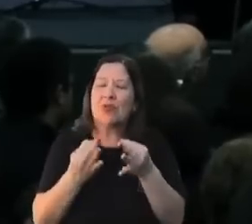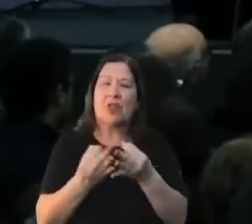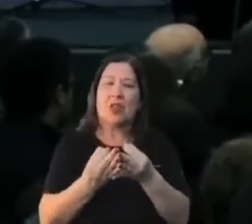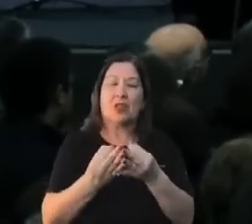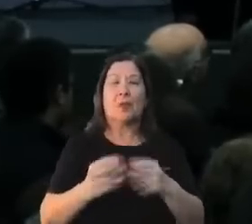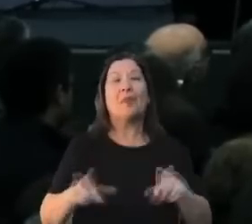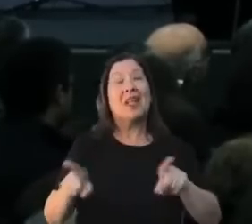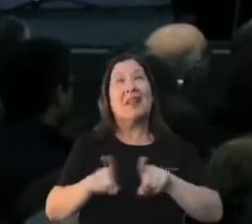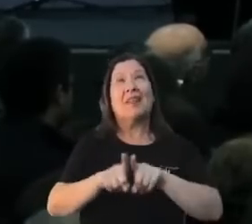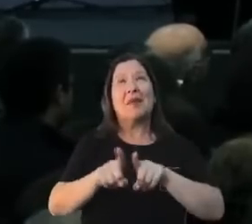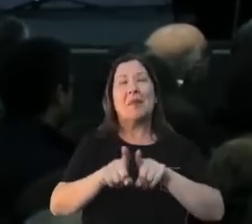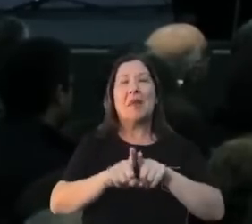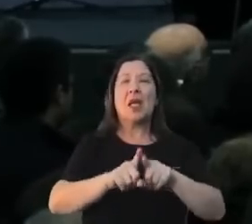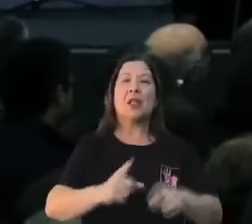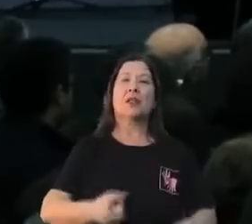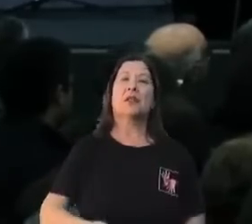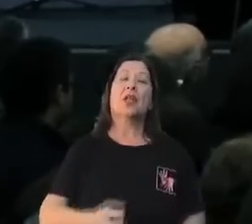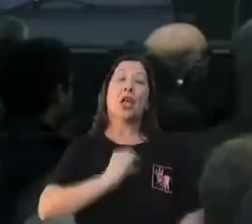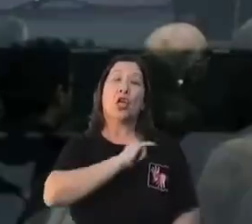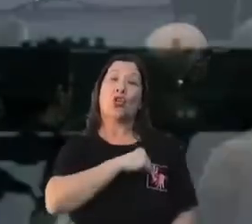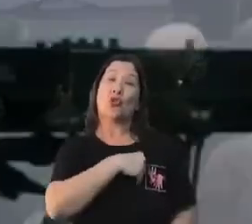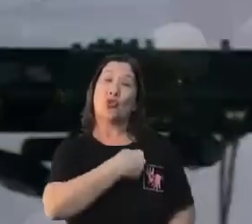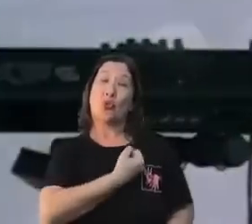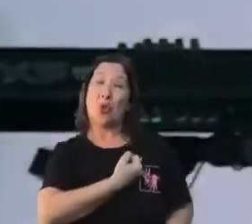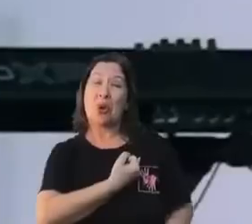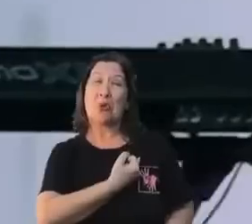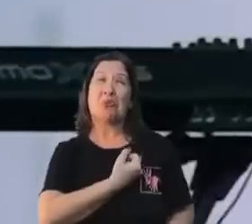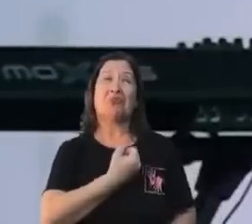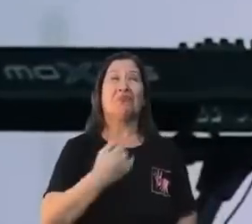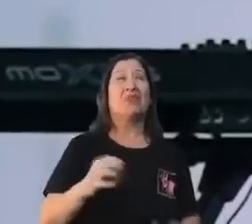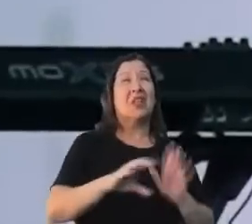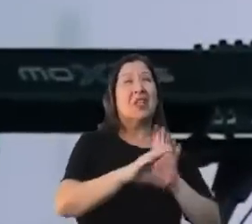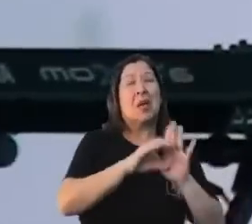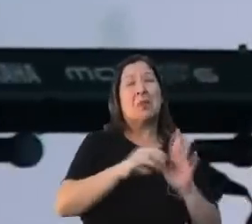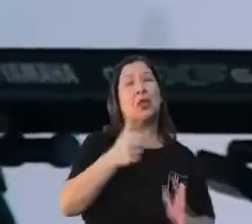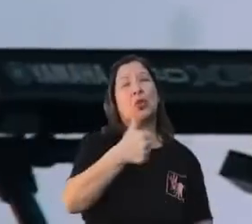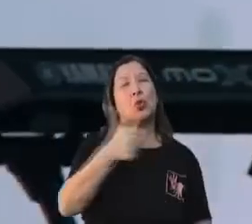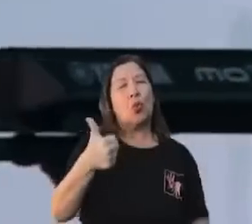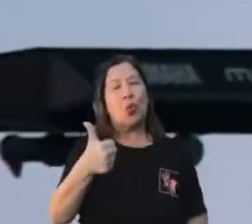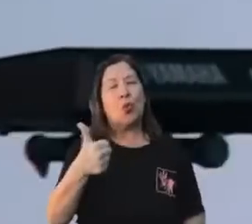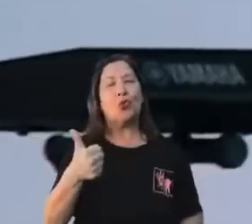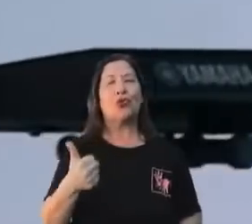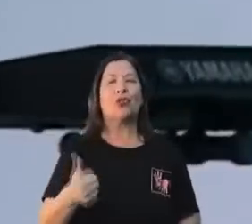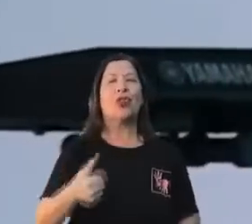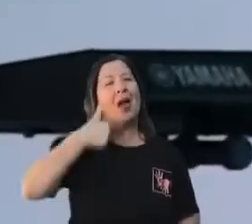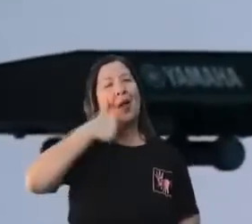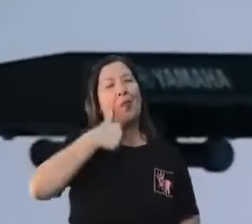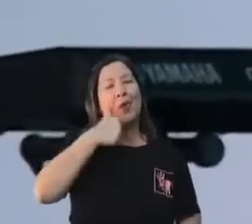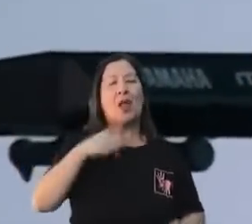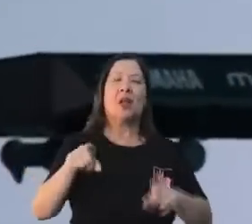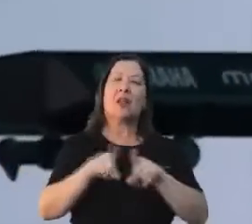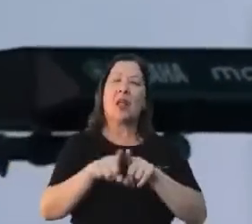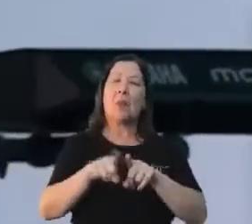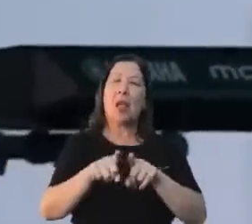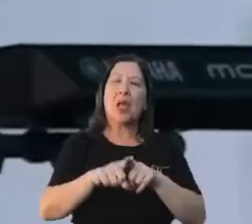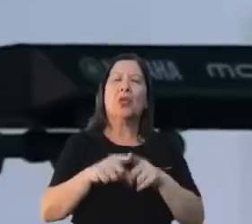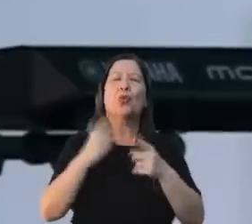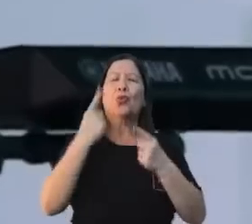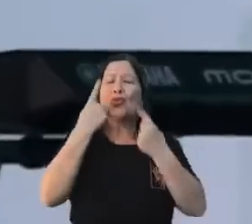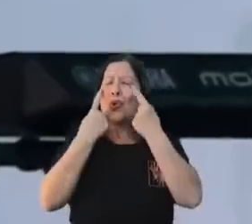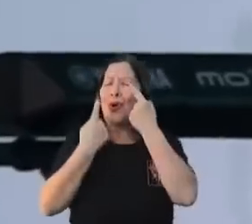11. Ela está novamente aos pés de Jesus para chorar. É hora da dor, é hora do